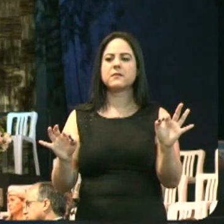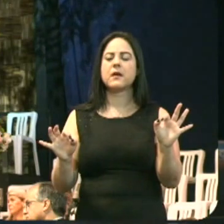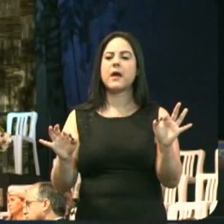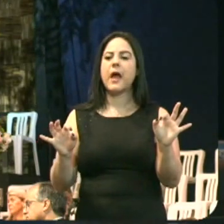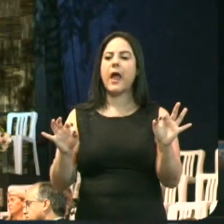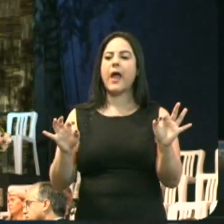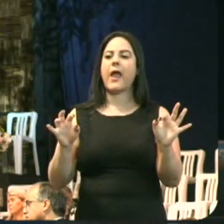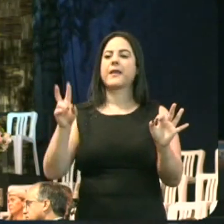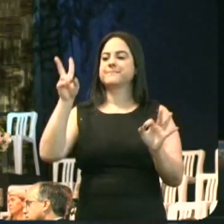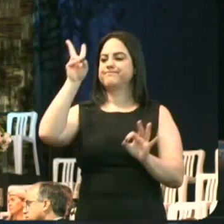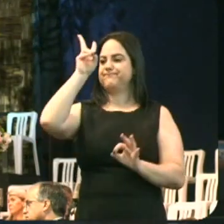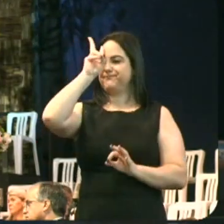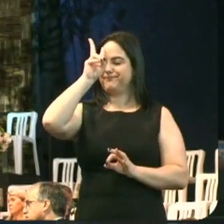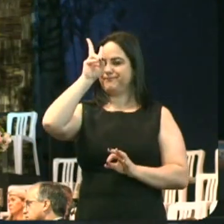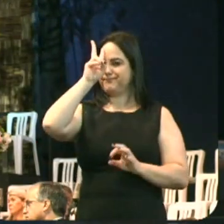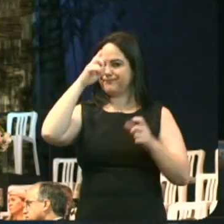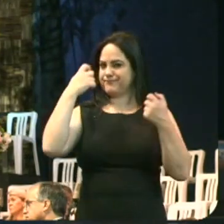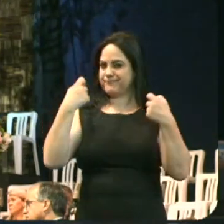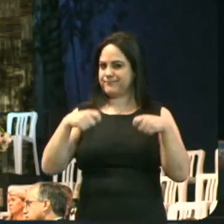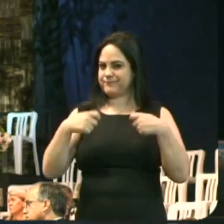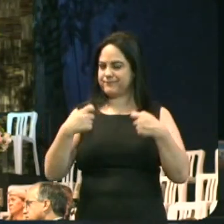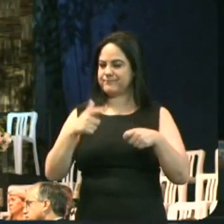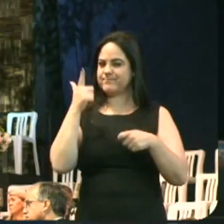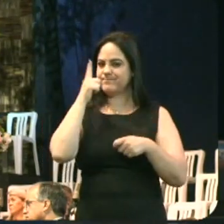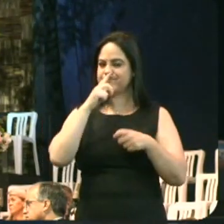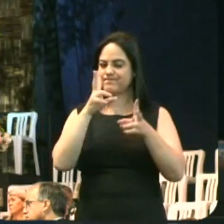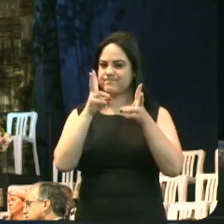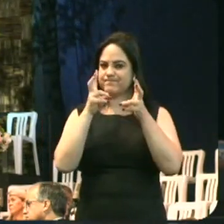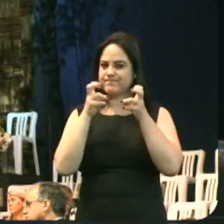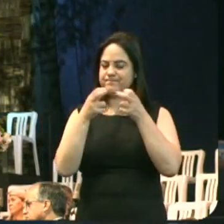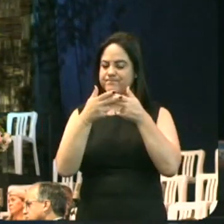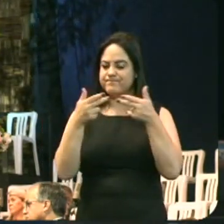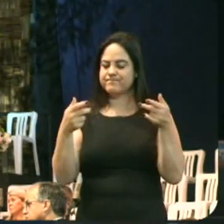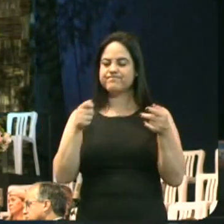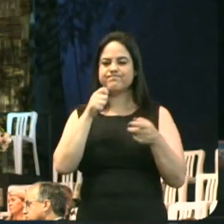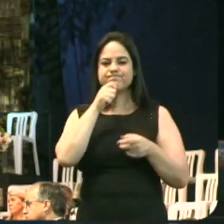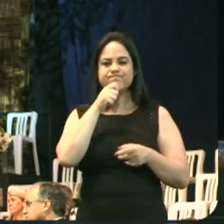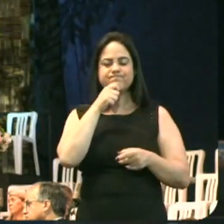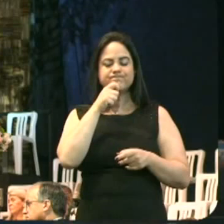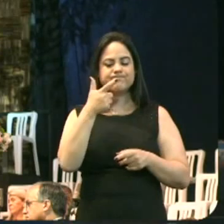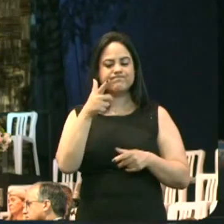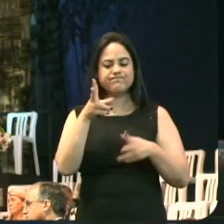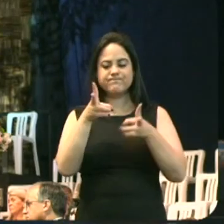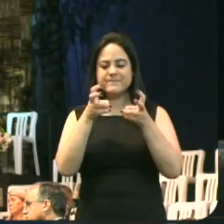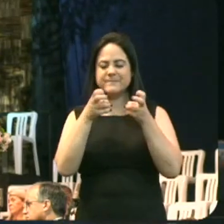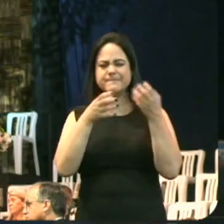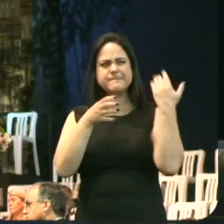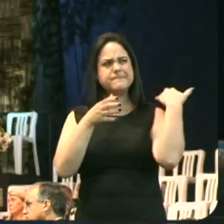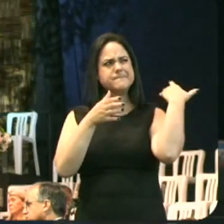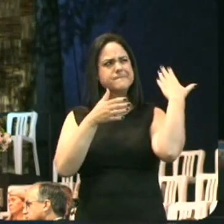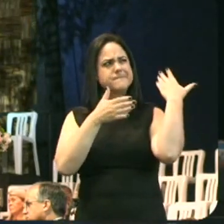dele. Ele conseguia perceber coisas que ele não tinha percebido a vida toda.